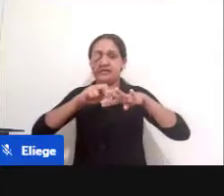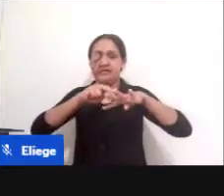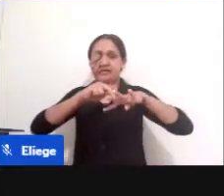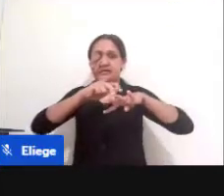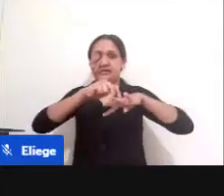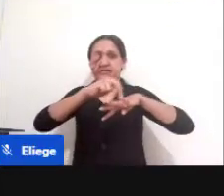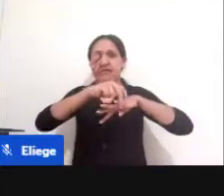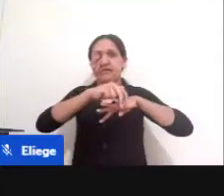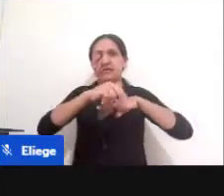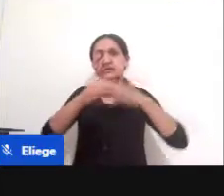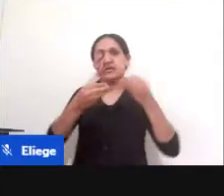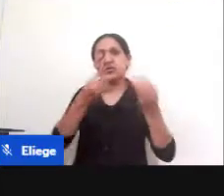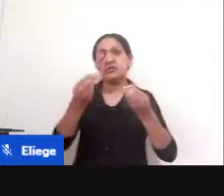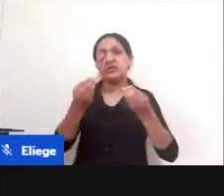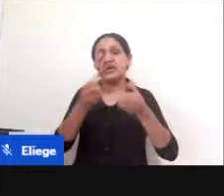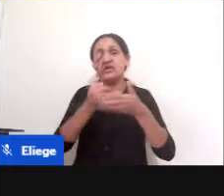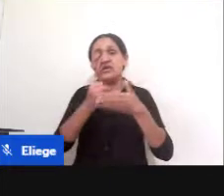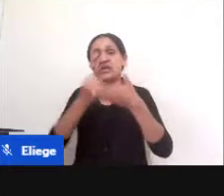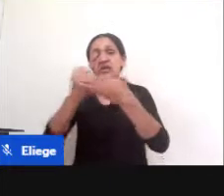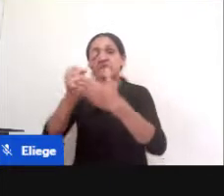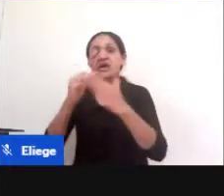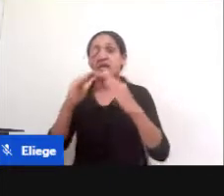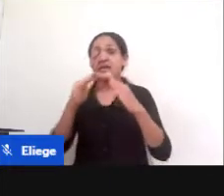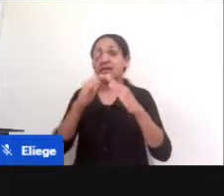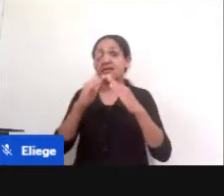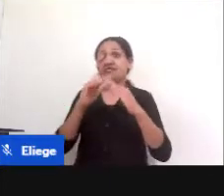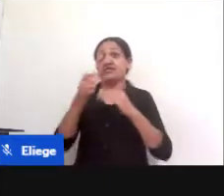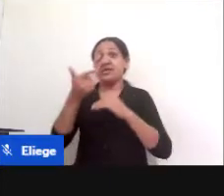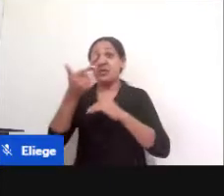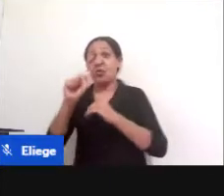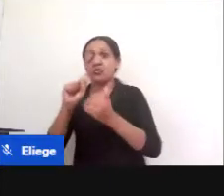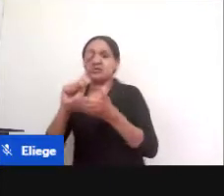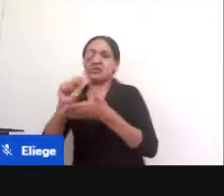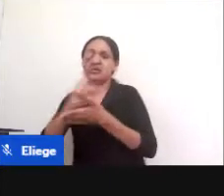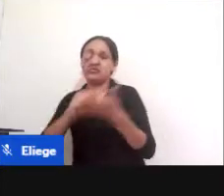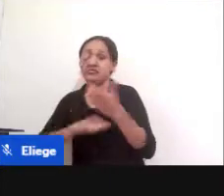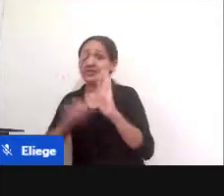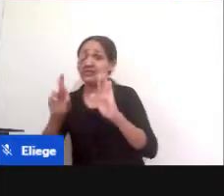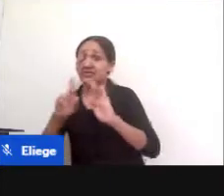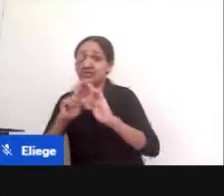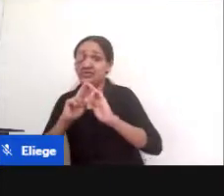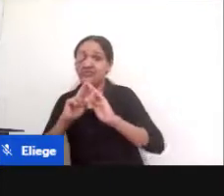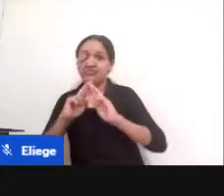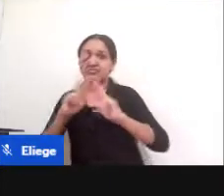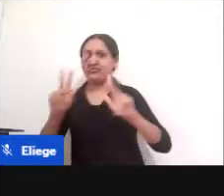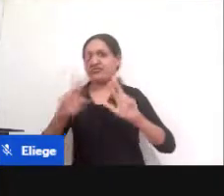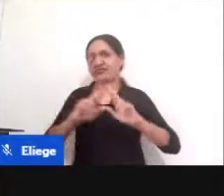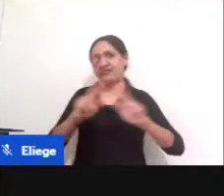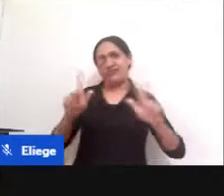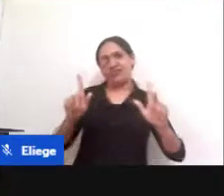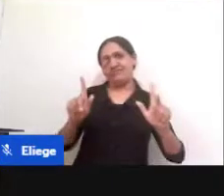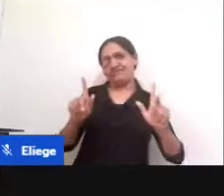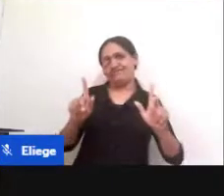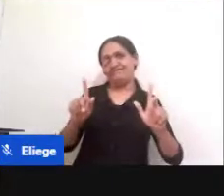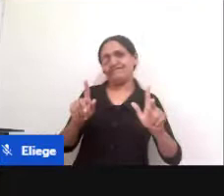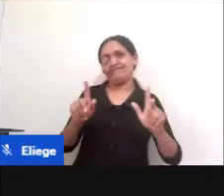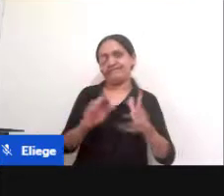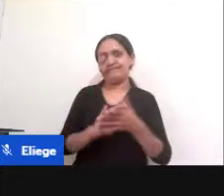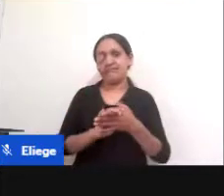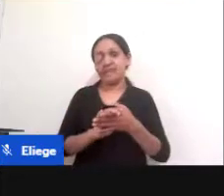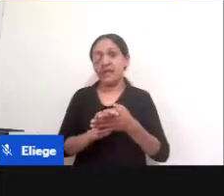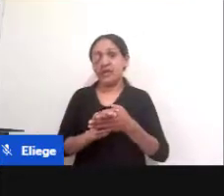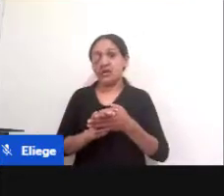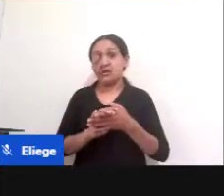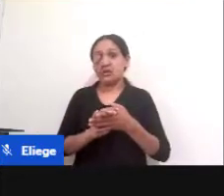atividade, quando ele for levar para casa, já é outra atividade que também não tem nada a ver com o que ele trabalhou no caderno nem na escola. Então, isso não